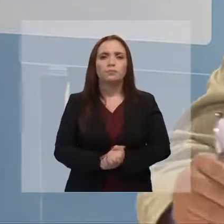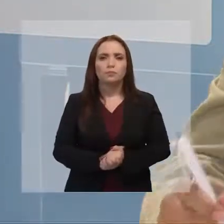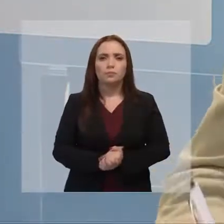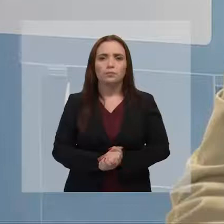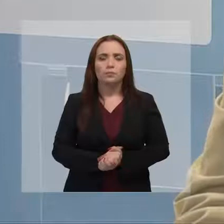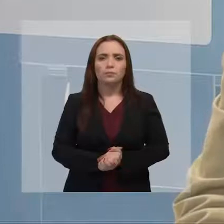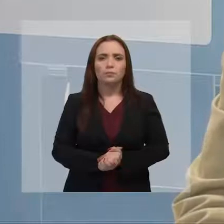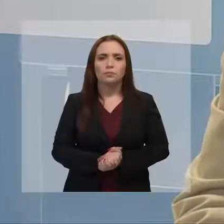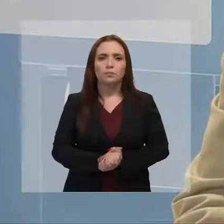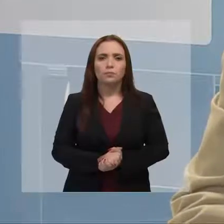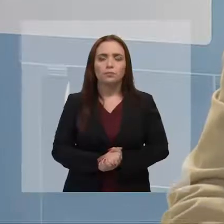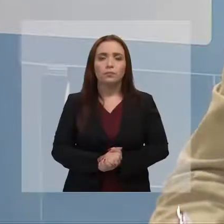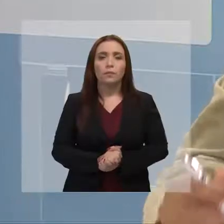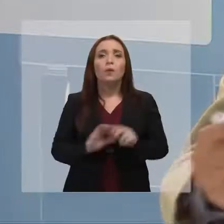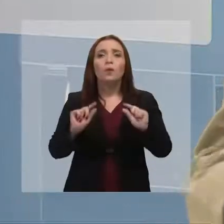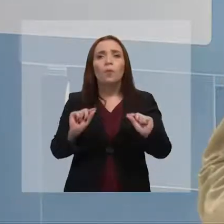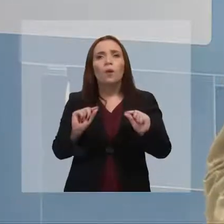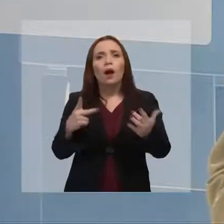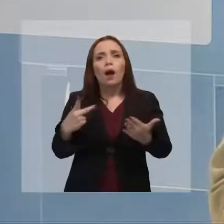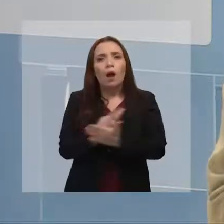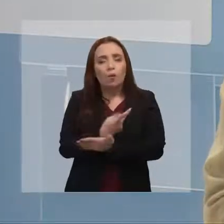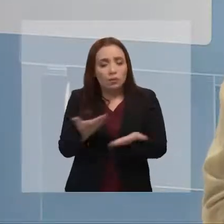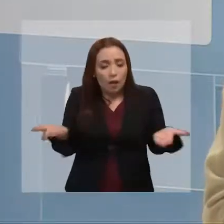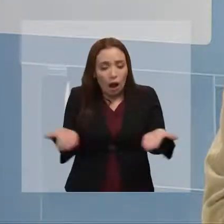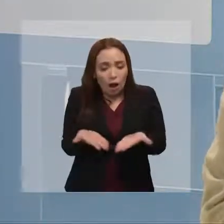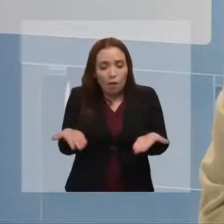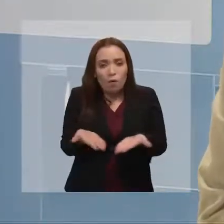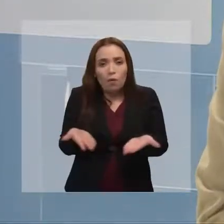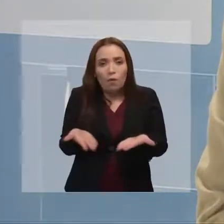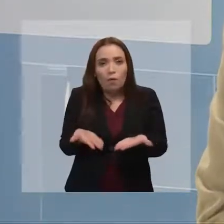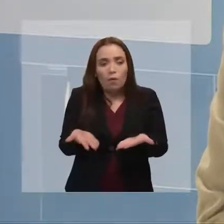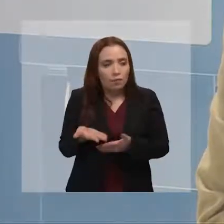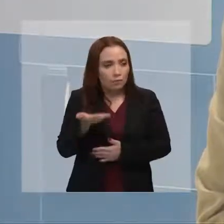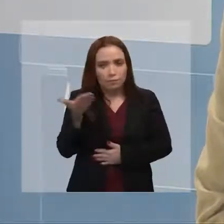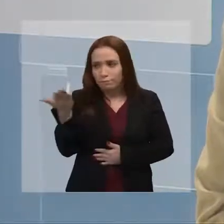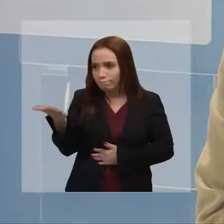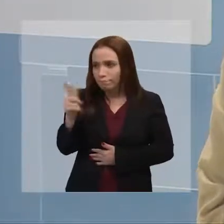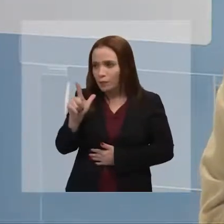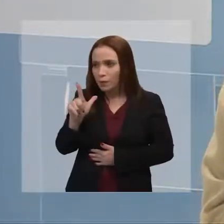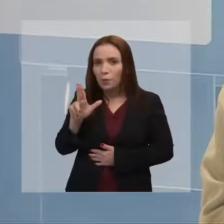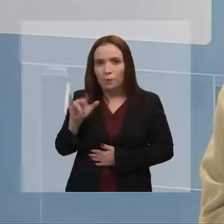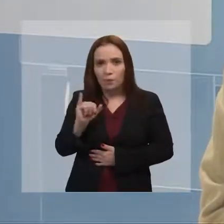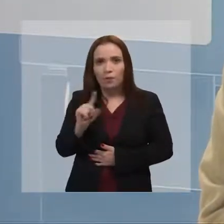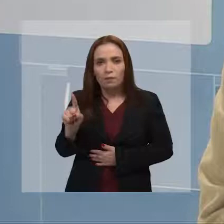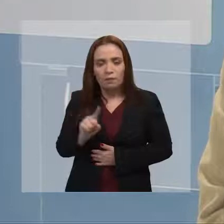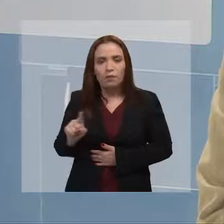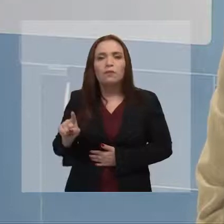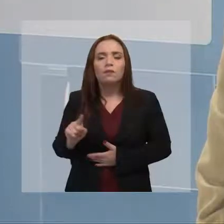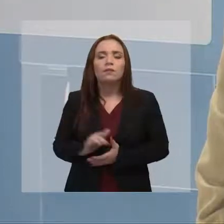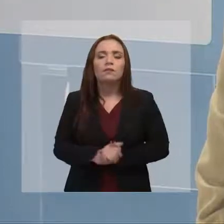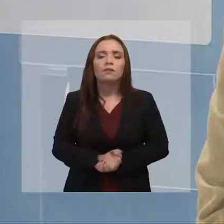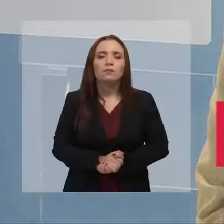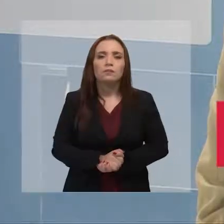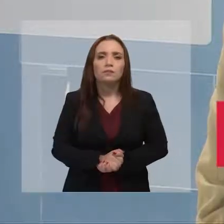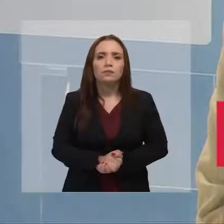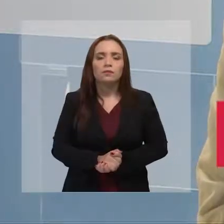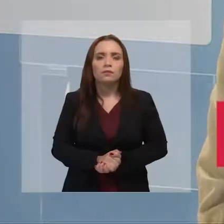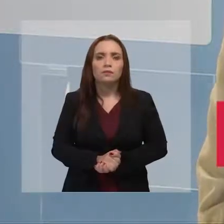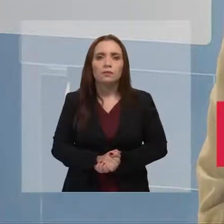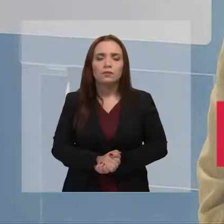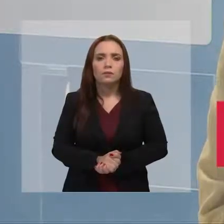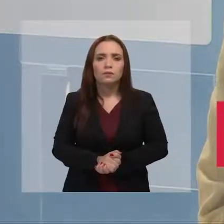né? O que está acontecendo agora, Luiz Cláudio Ferreira Barbosa, seria